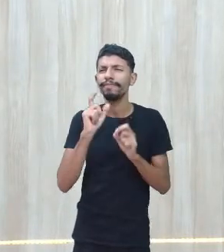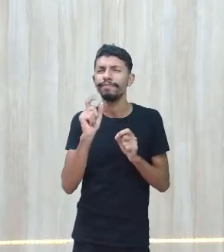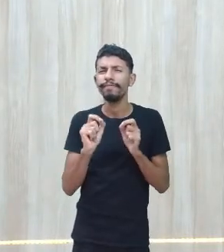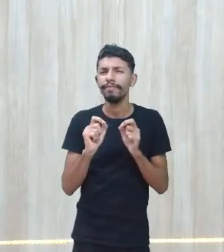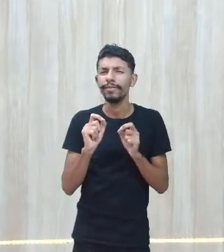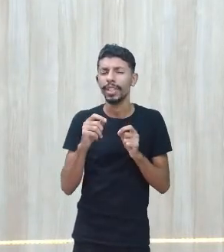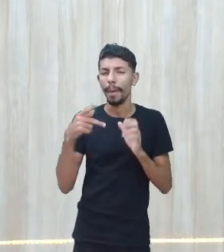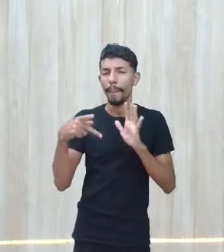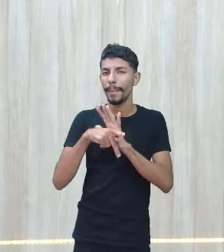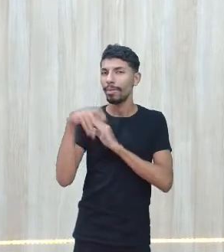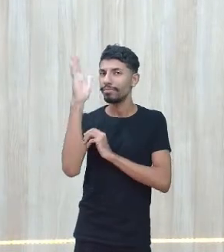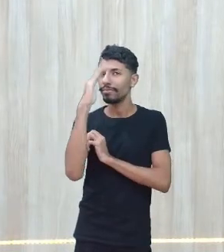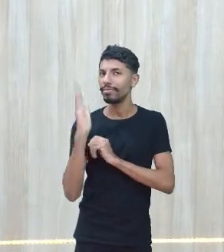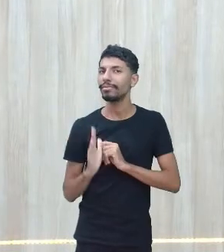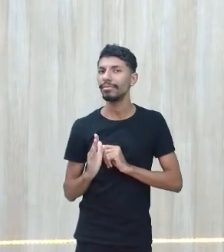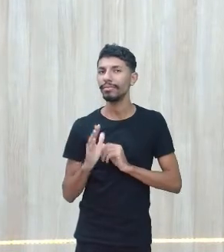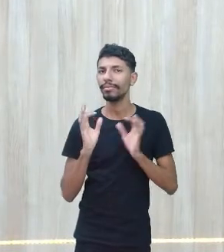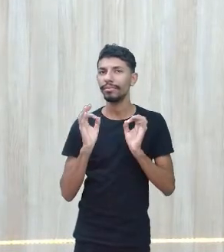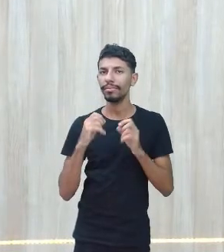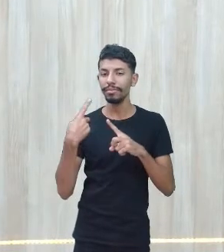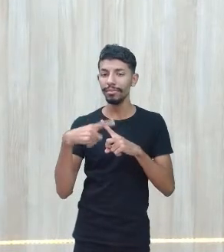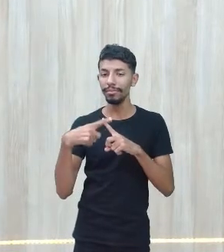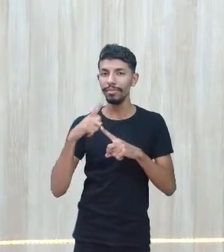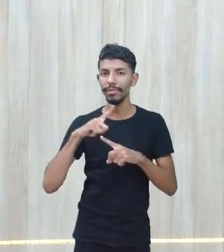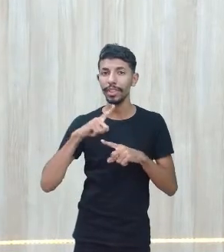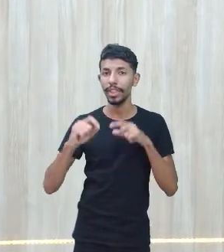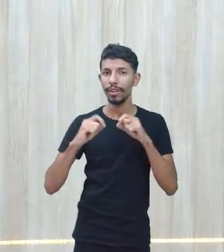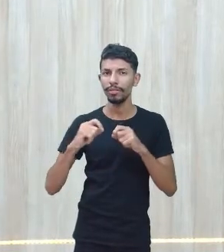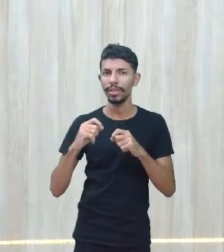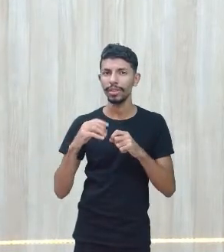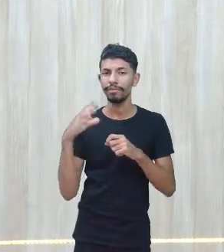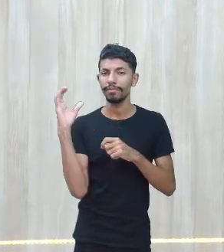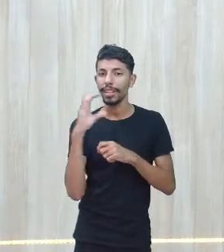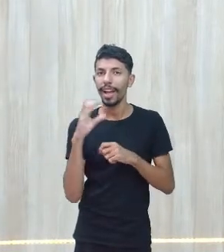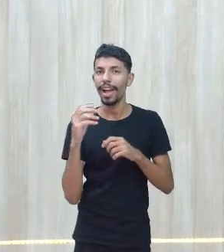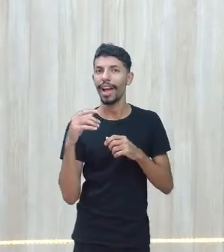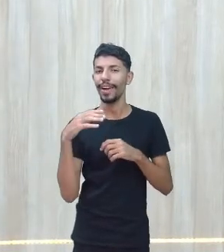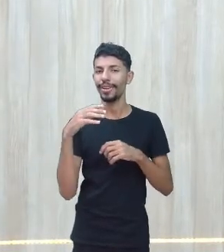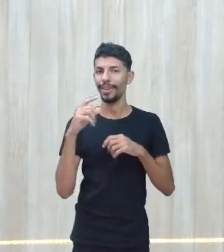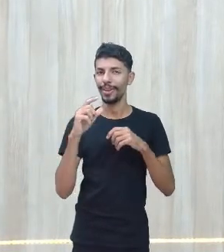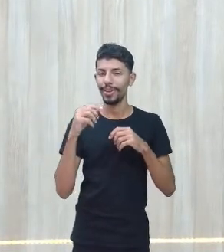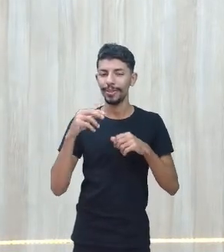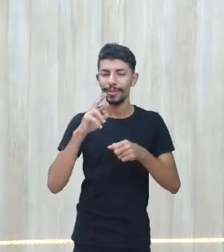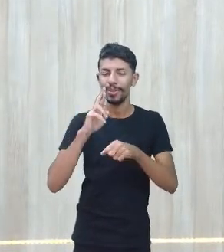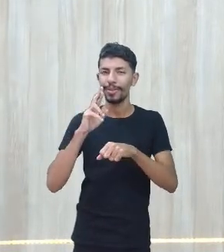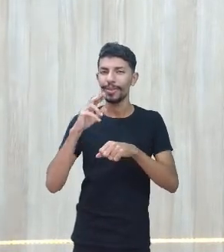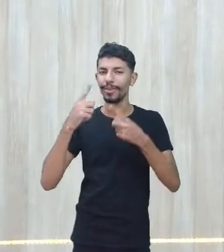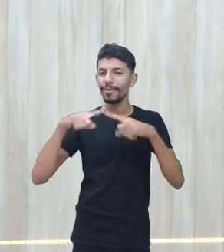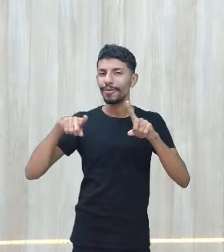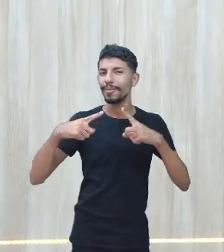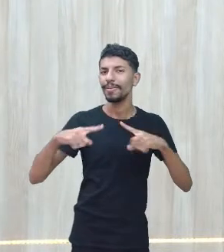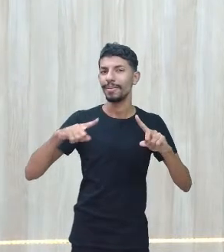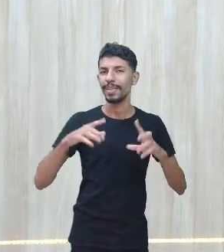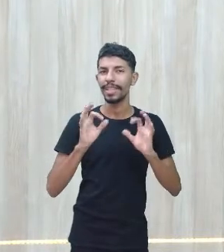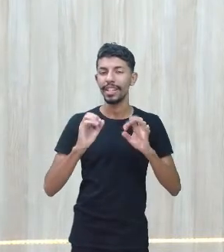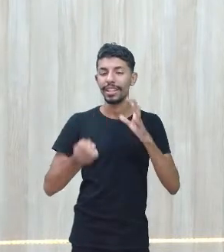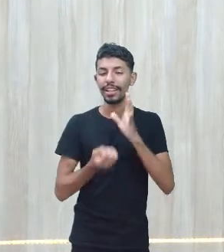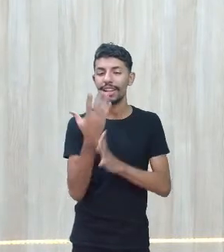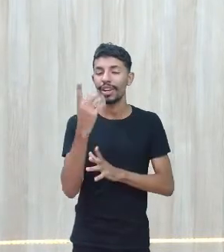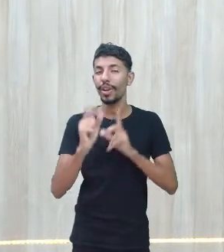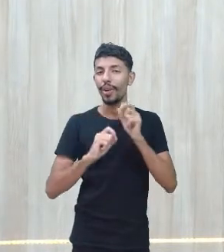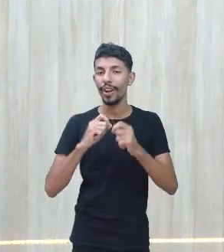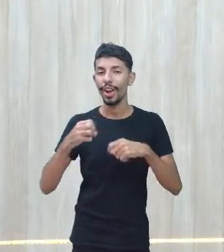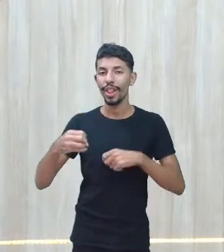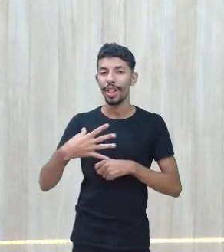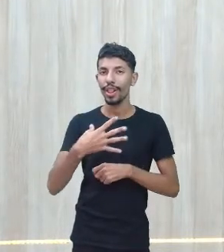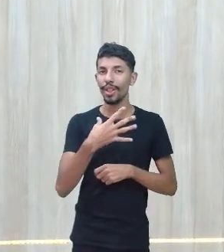genuinamente brasileira, né? Porque aí eles têm aceleração do ritmo, dos estilos, que aí criou essa nova